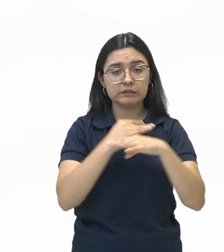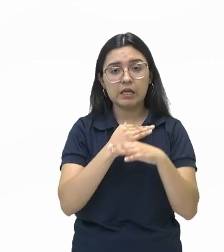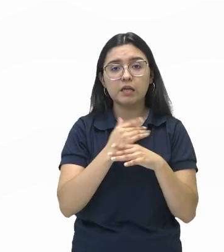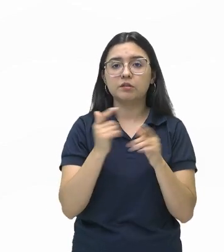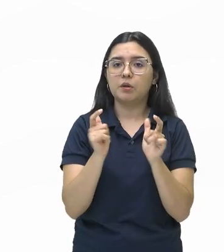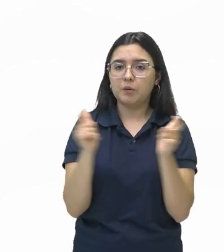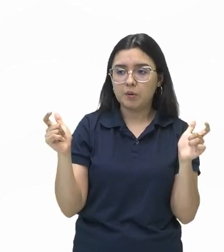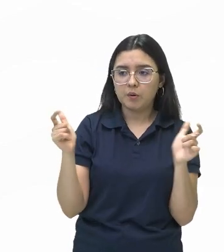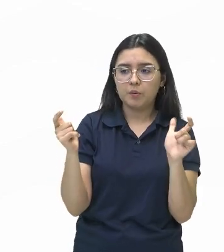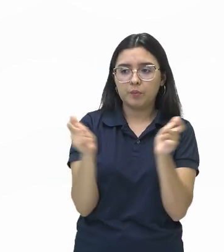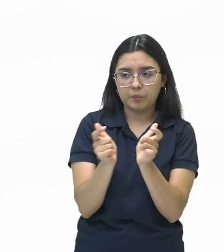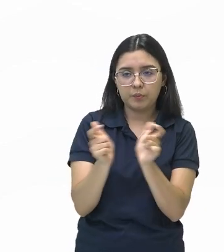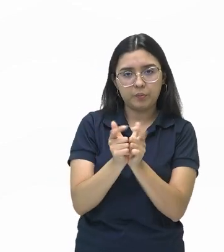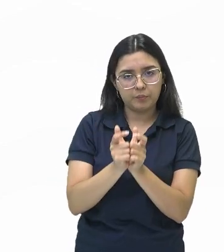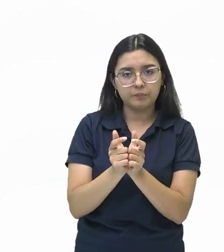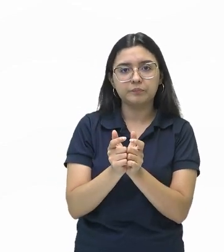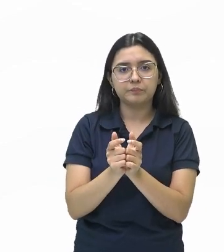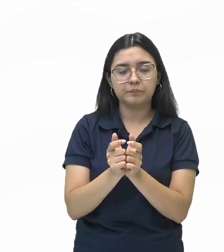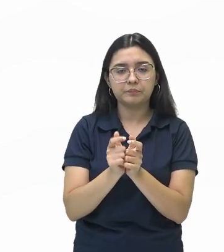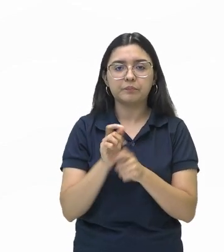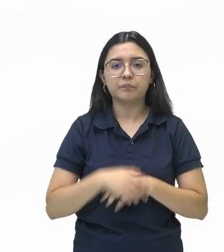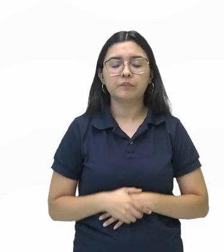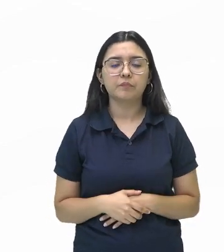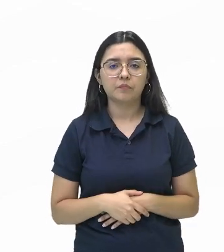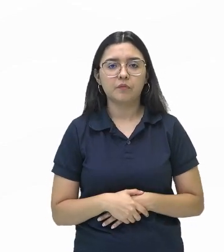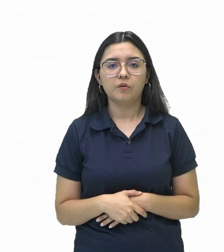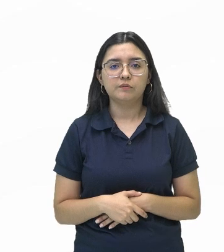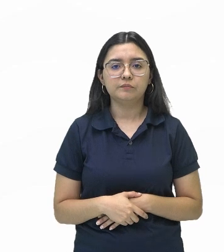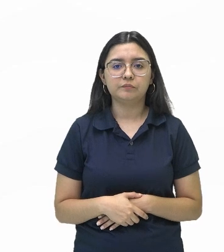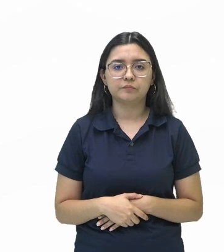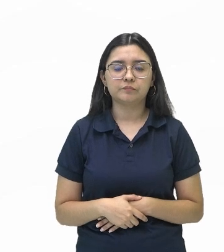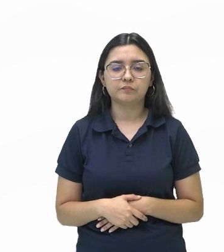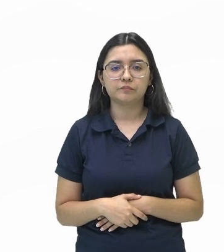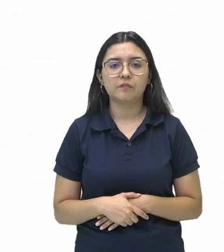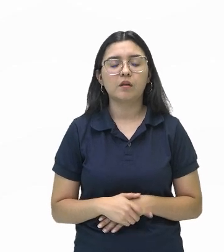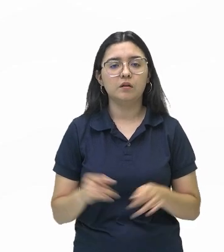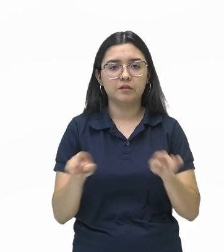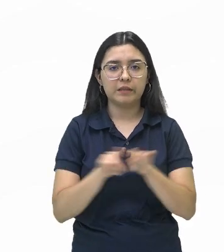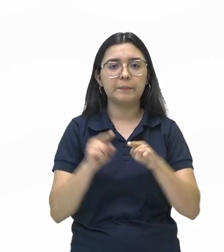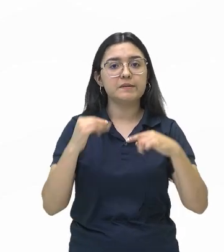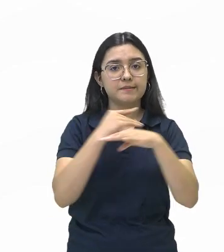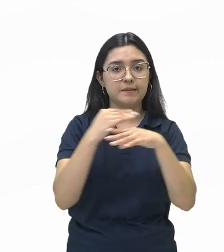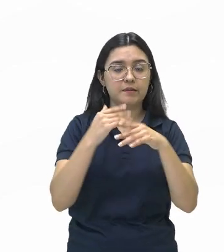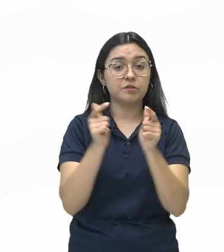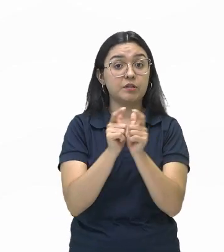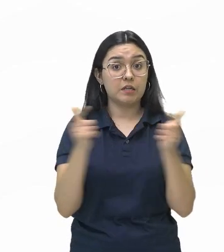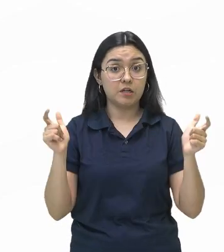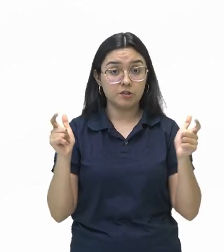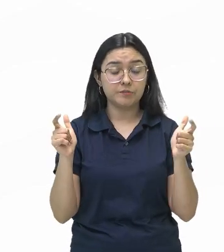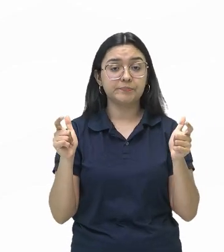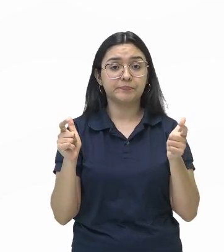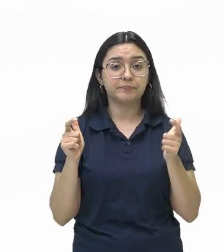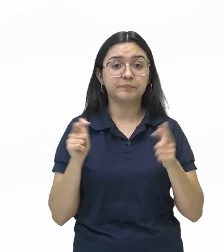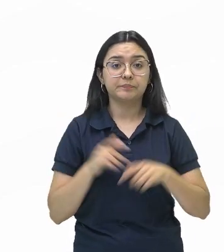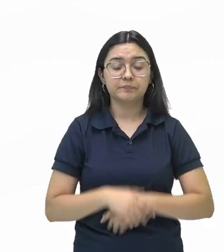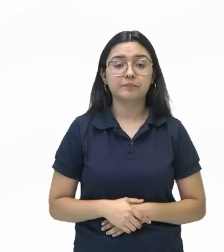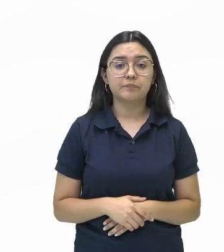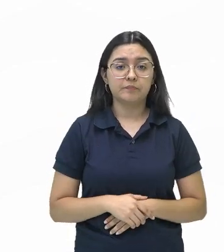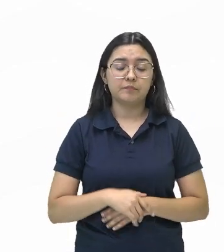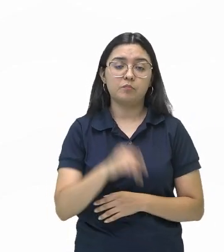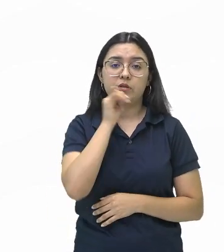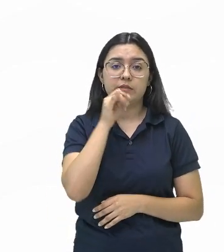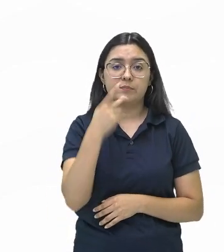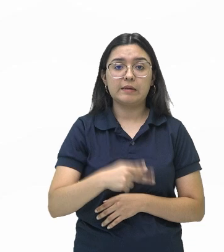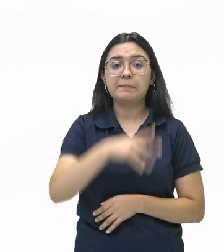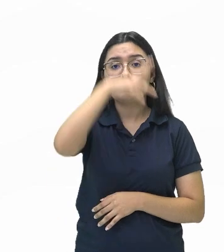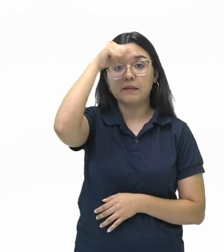médias, cidades pequenas e cidades, né, grandes e, né, metrópoles como